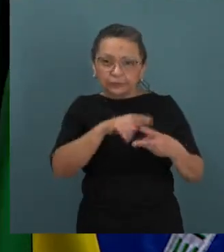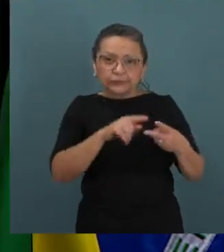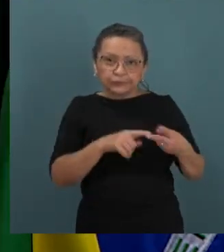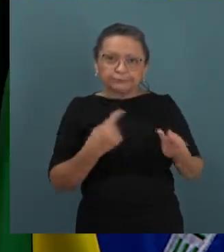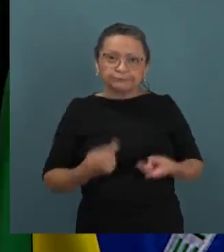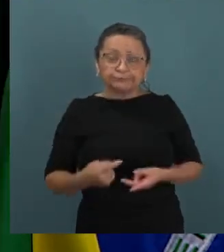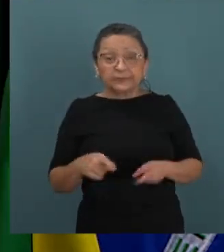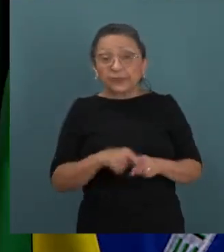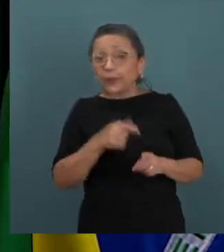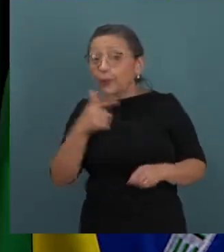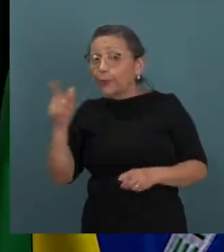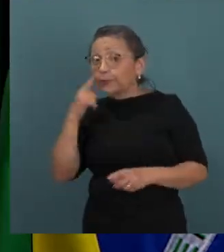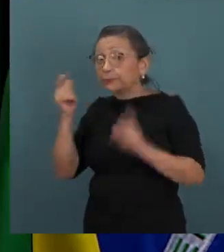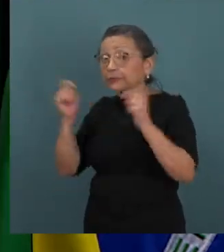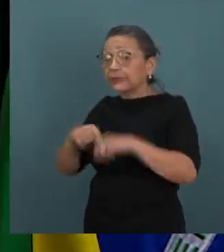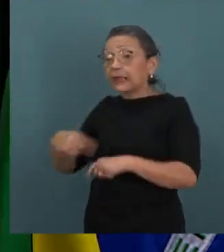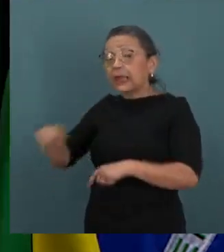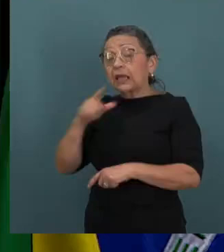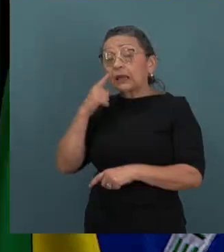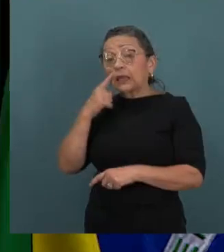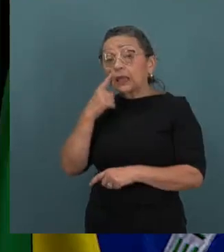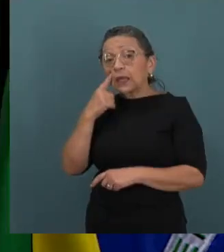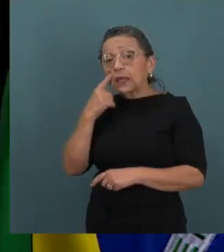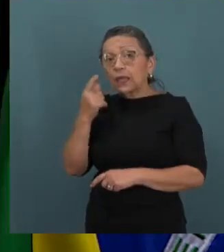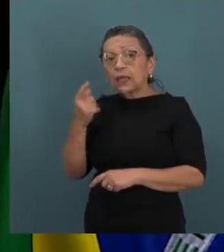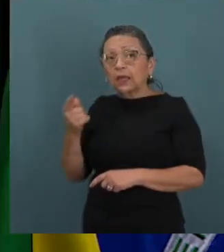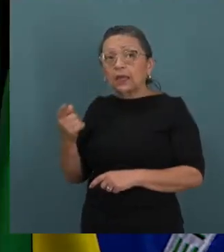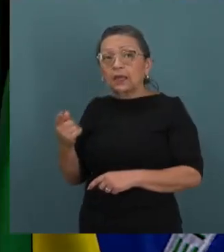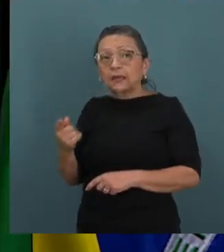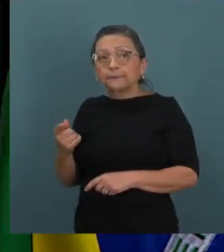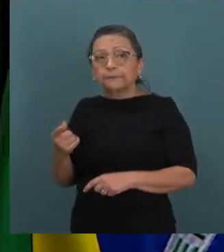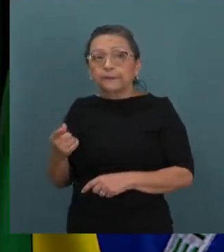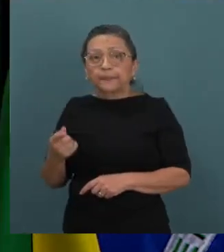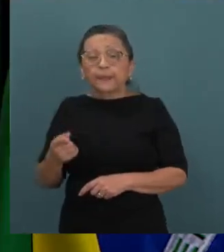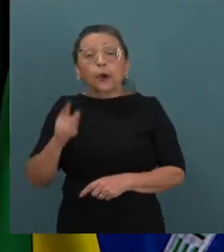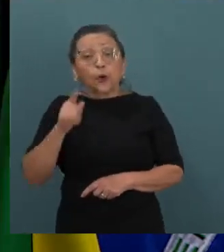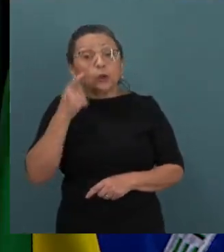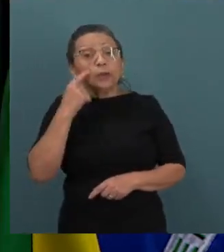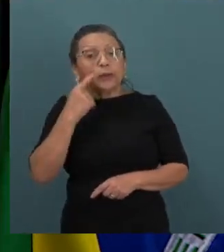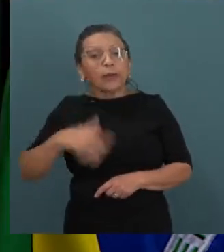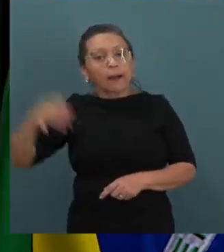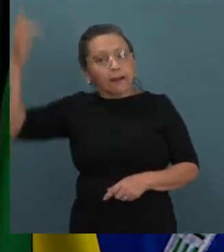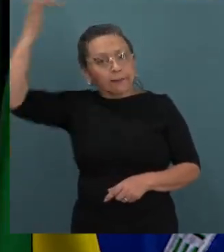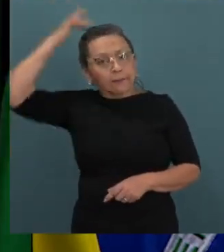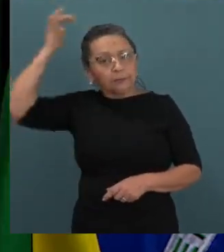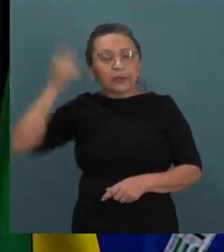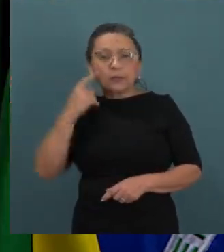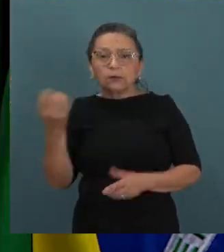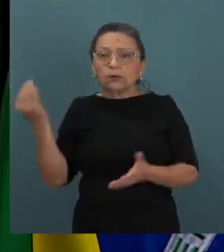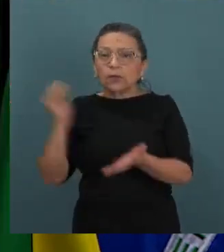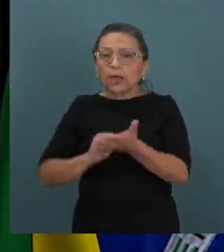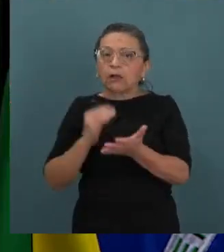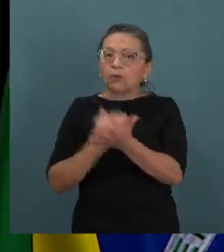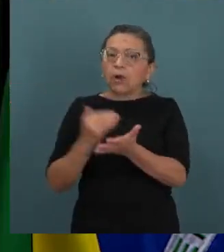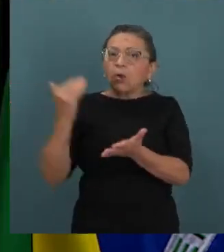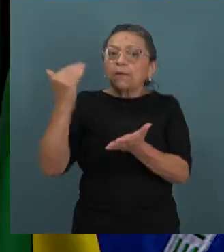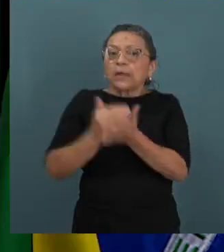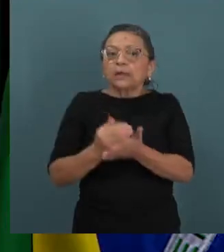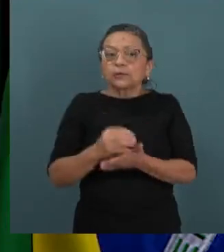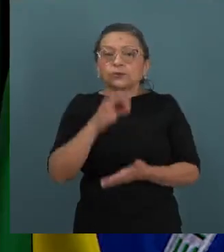das possibilidades é a colocação de uma trava, olha só que absurdo, no aumento real do salário